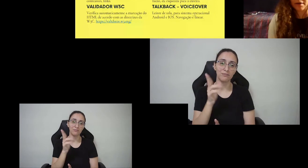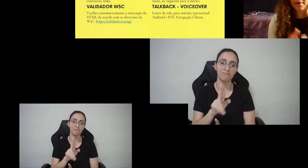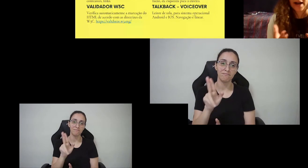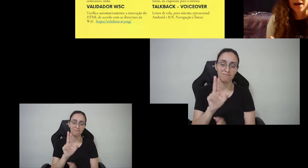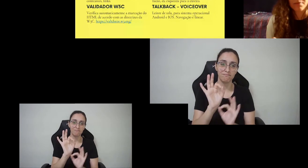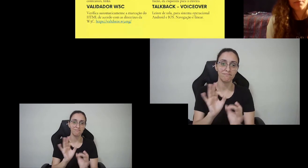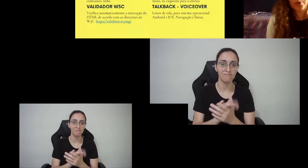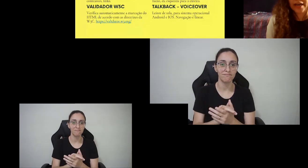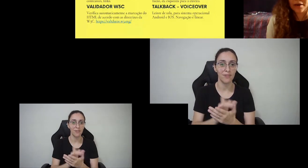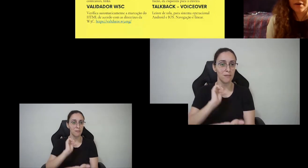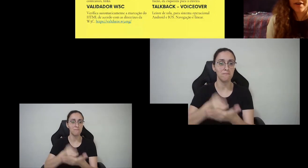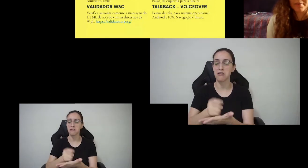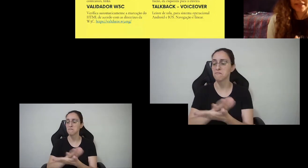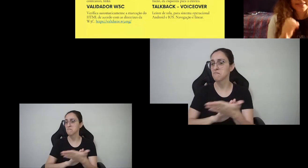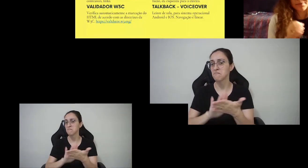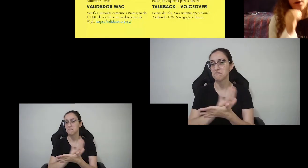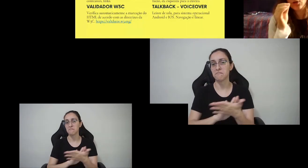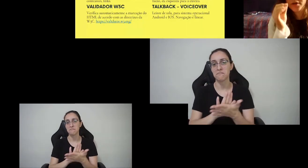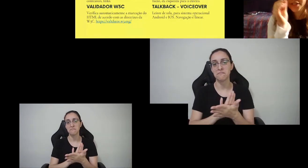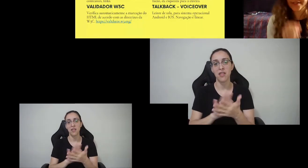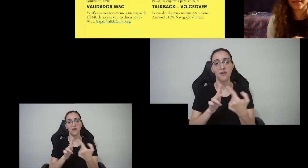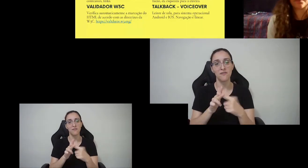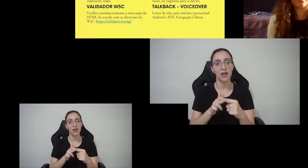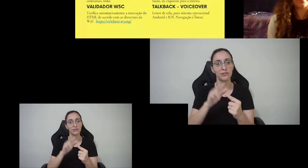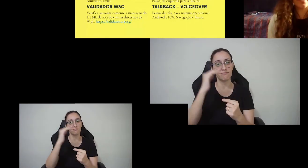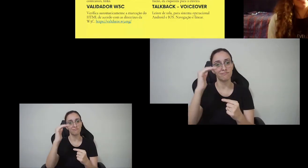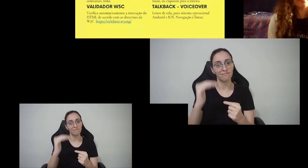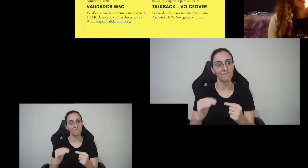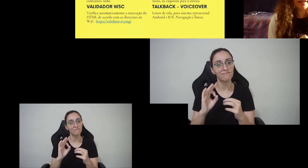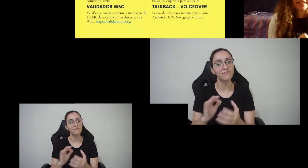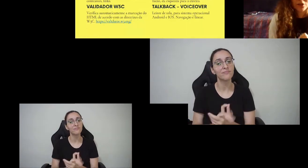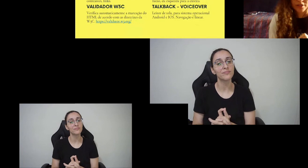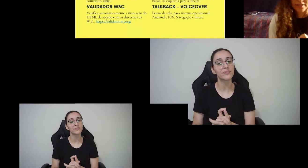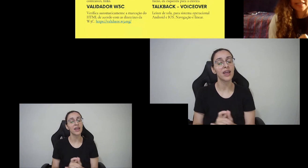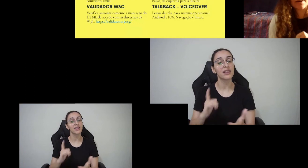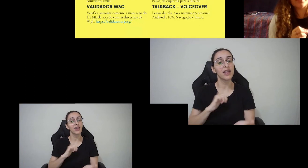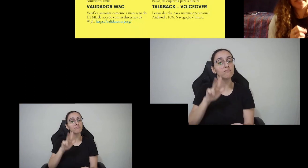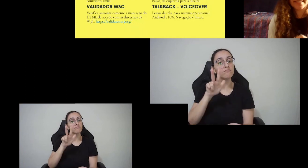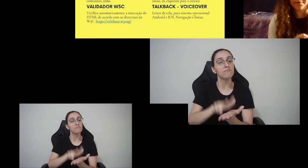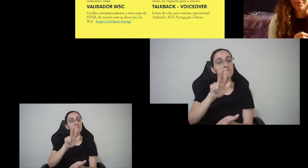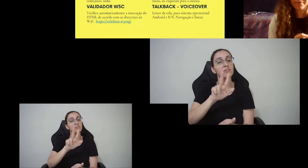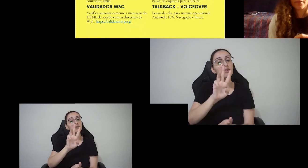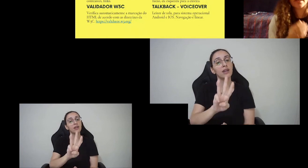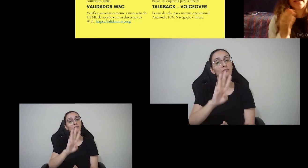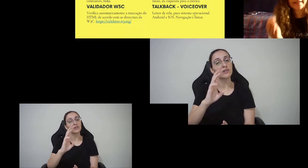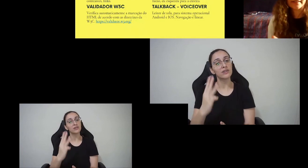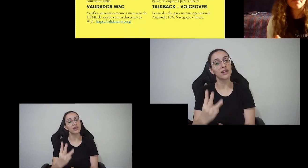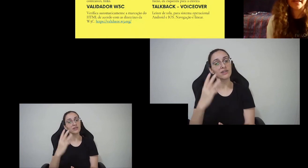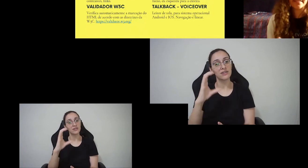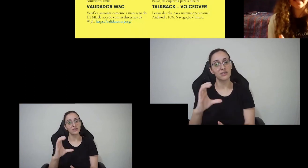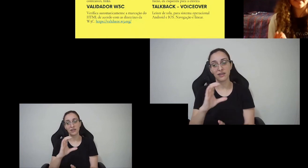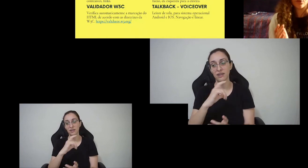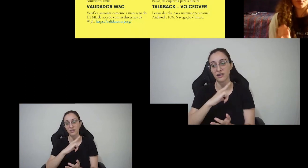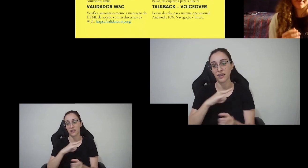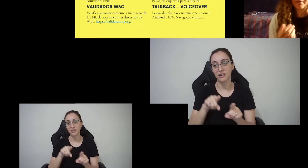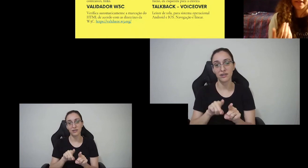precisa pagar por ele, é uma ferramenta semi-automatizada. E tem o validador da W3C, entra também